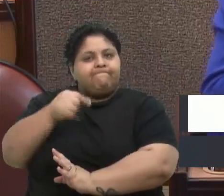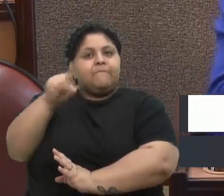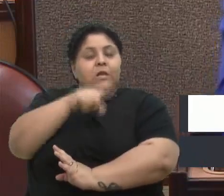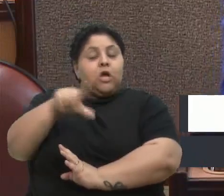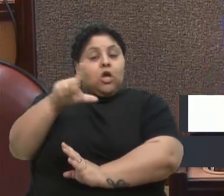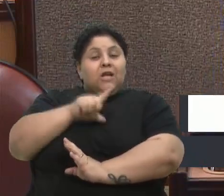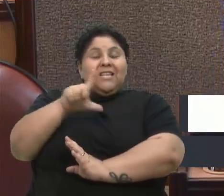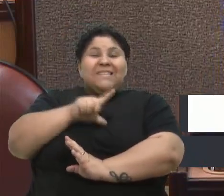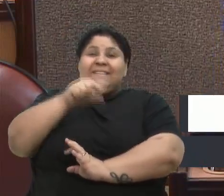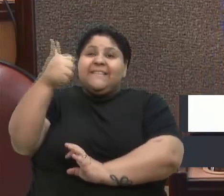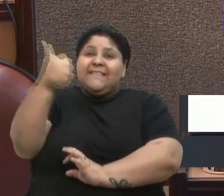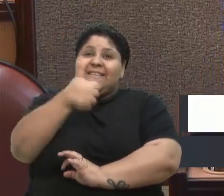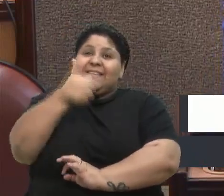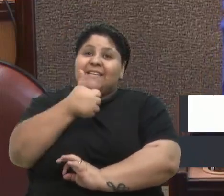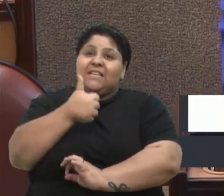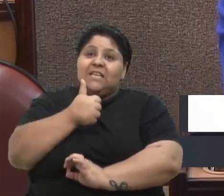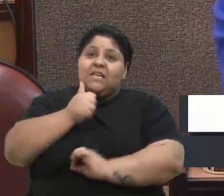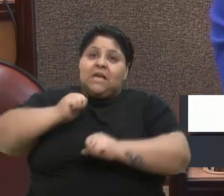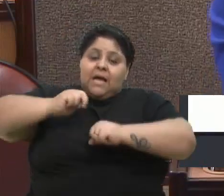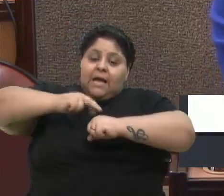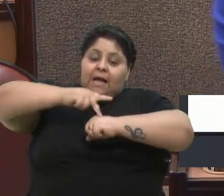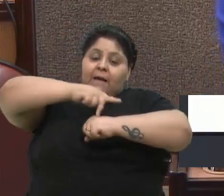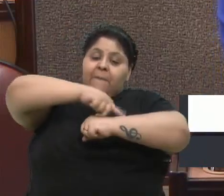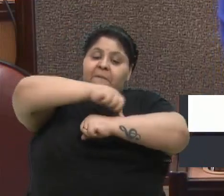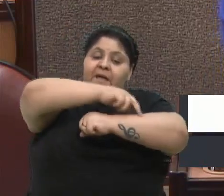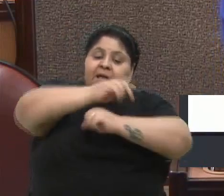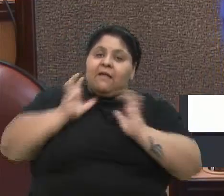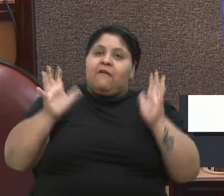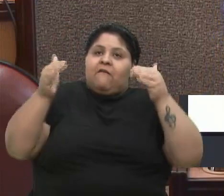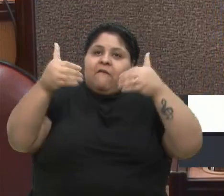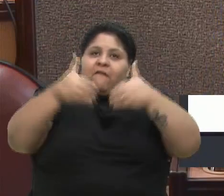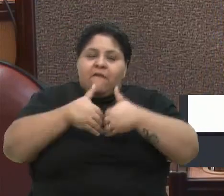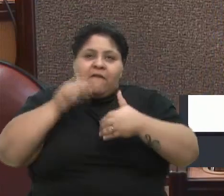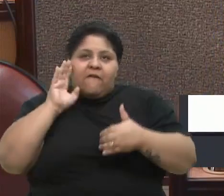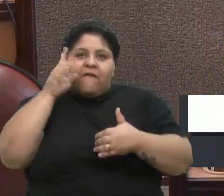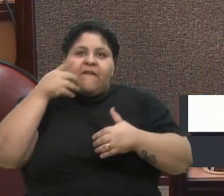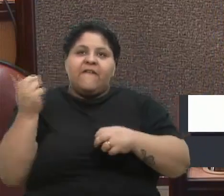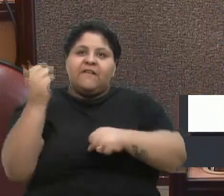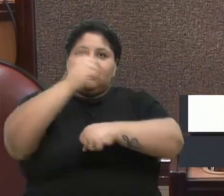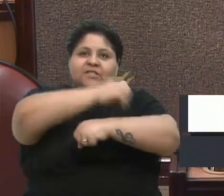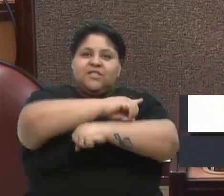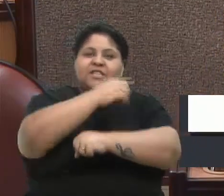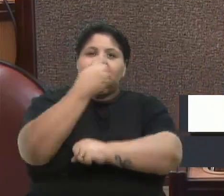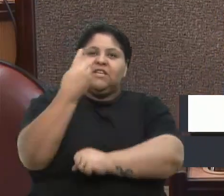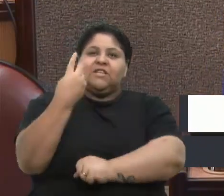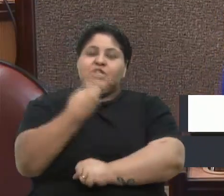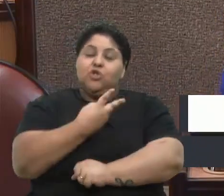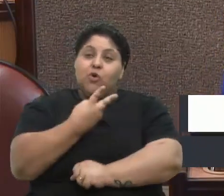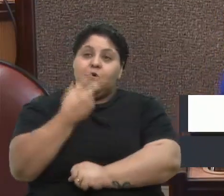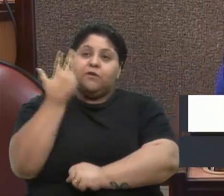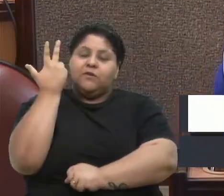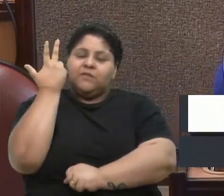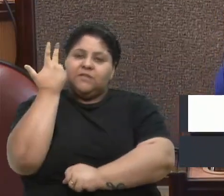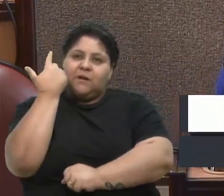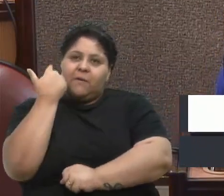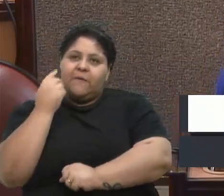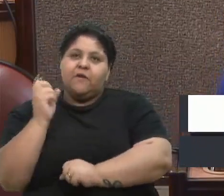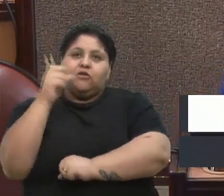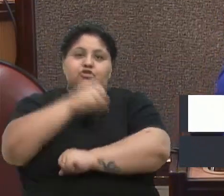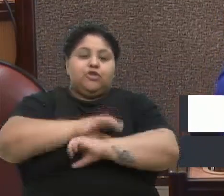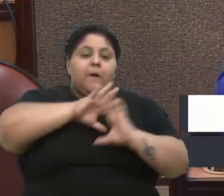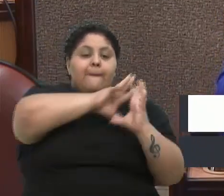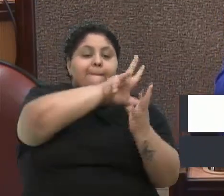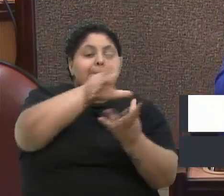tivemos a primeira caminhada pelo autismo, que acontece em alusão ao dia 2 de abril, é o Dia Mundial do Autismo,